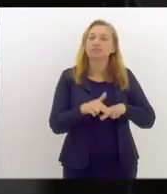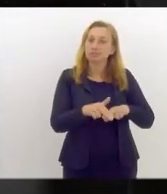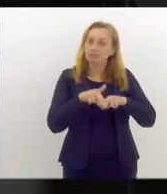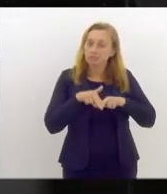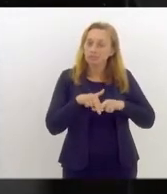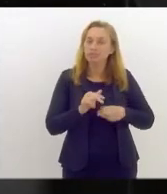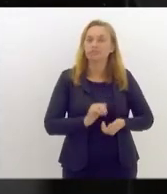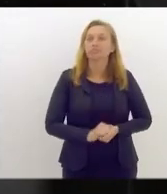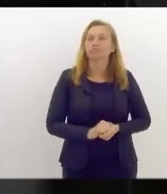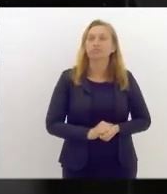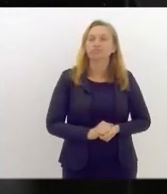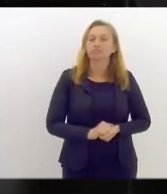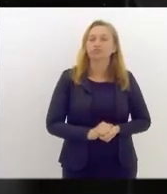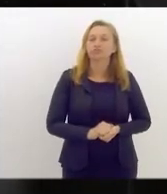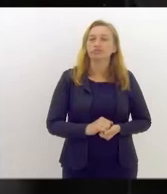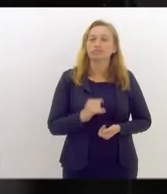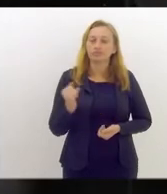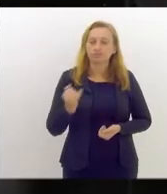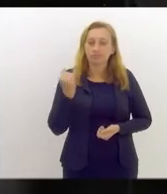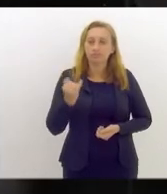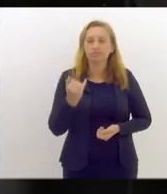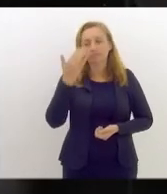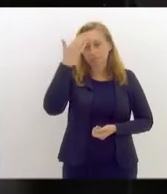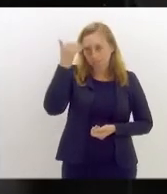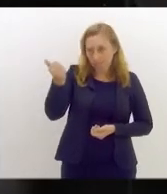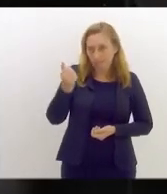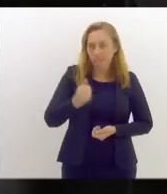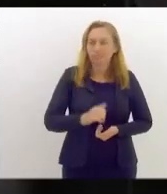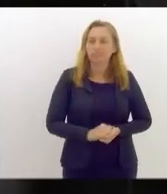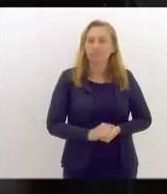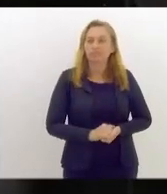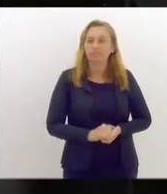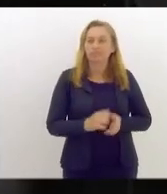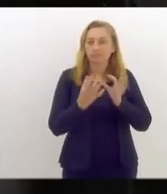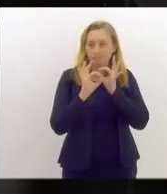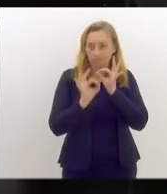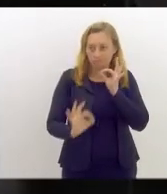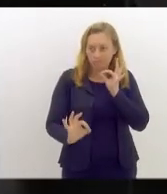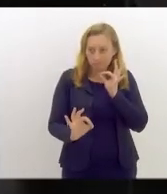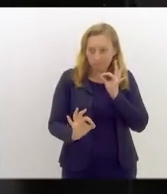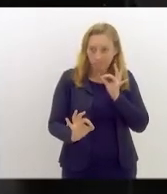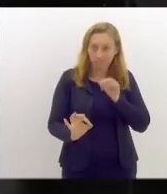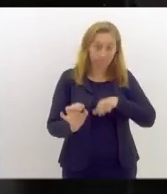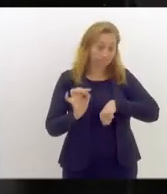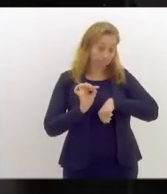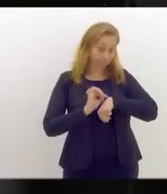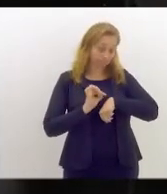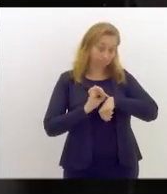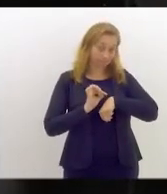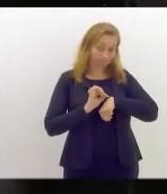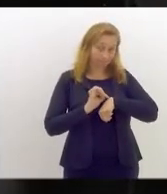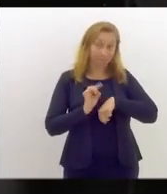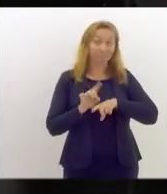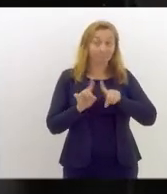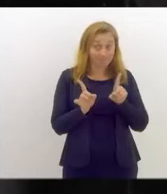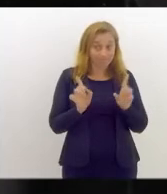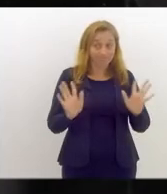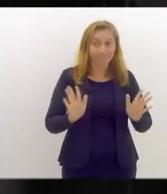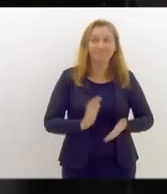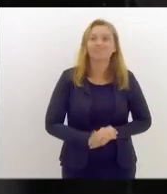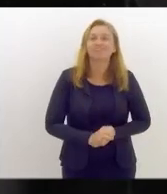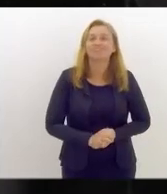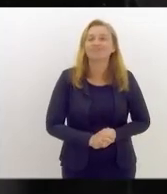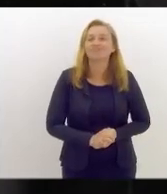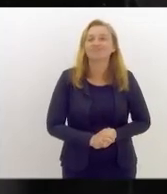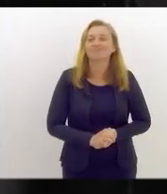é muito prazeroso eu sei que eu já estendi que eu passei todos mas é